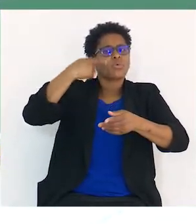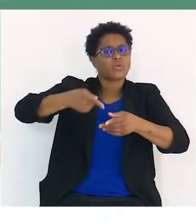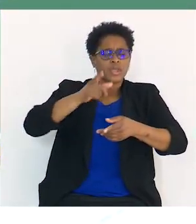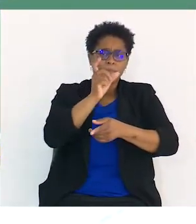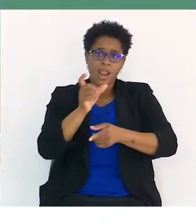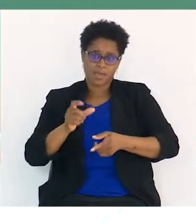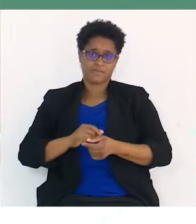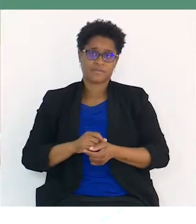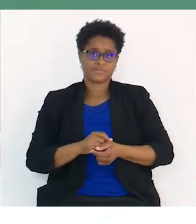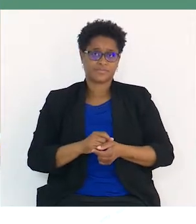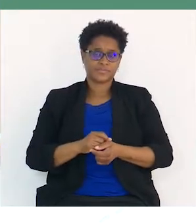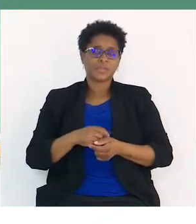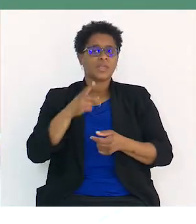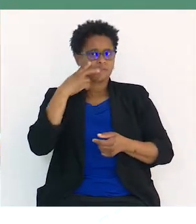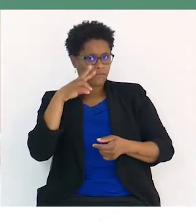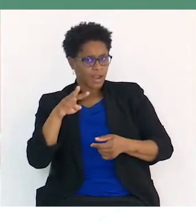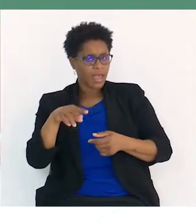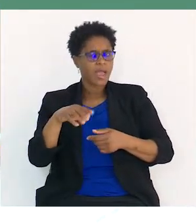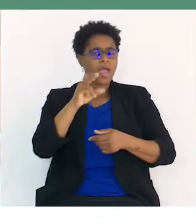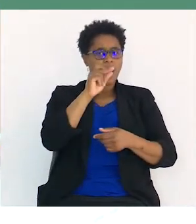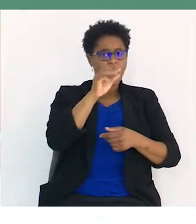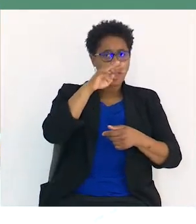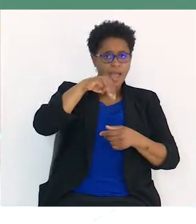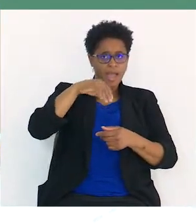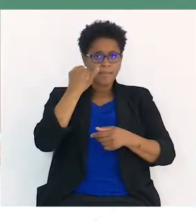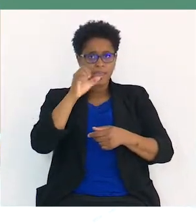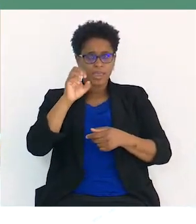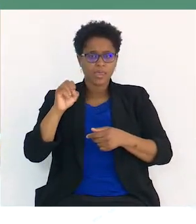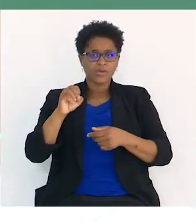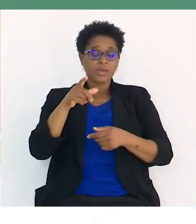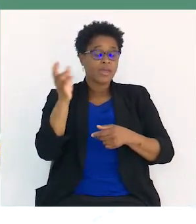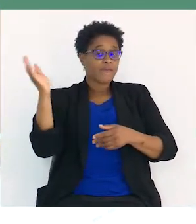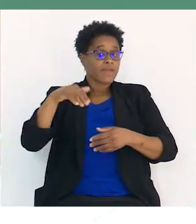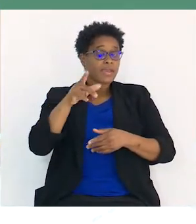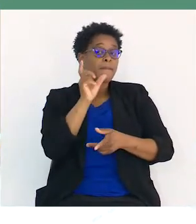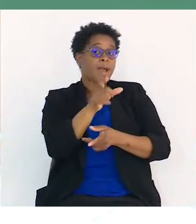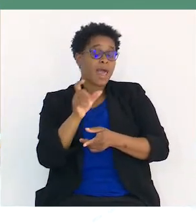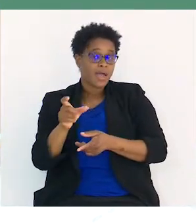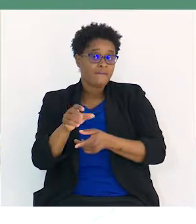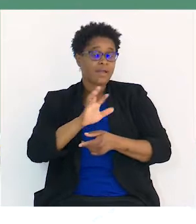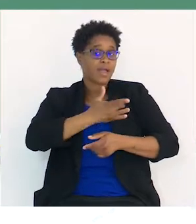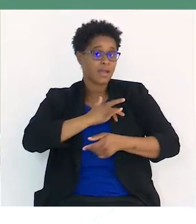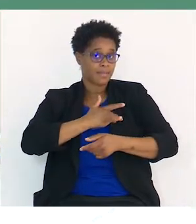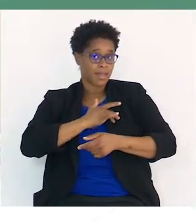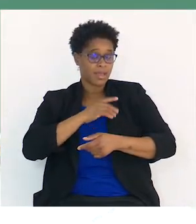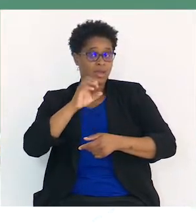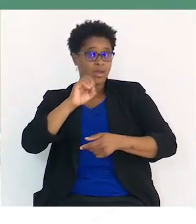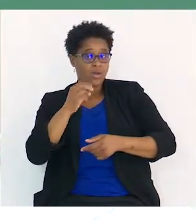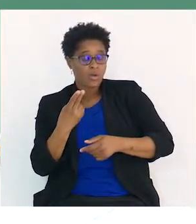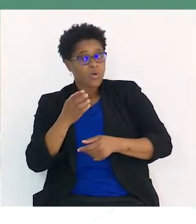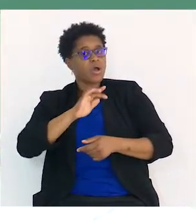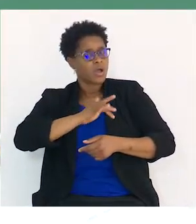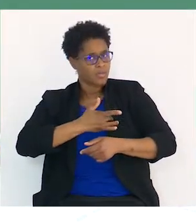amigo vem da palavra amar ou amor. Mais concretamente, amar. Então, amar é a